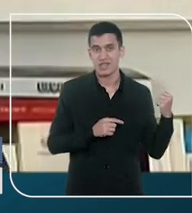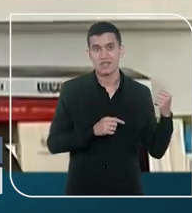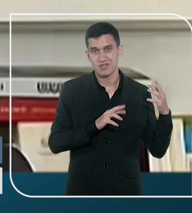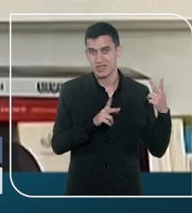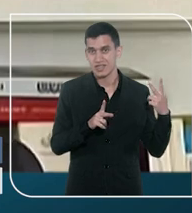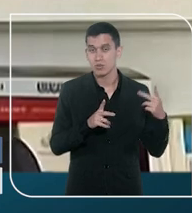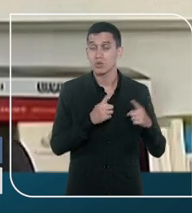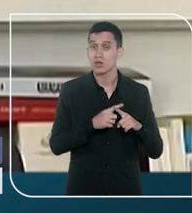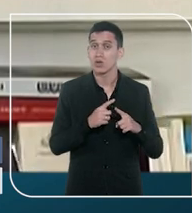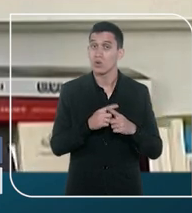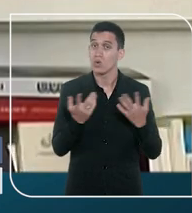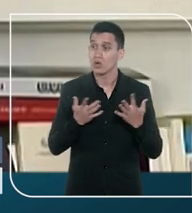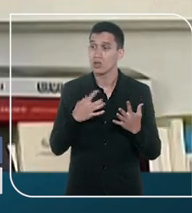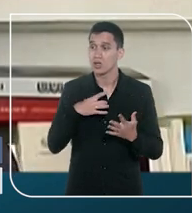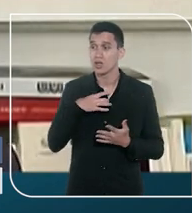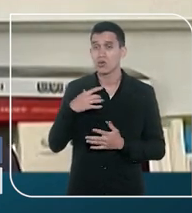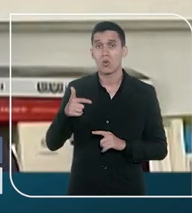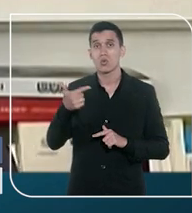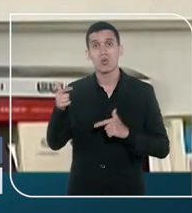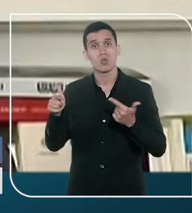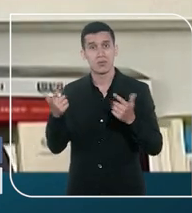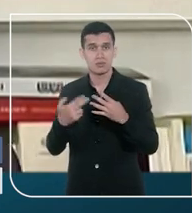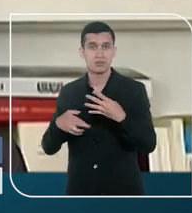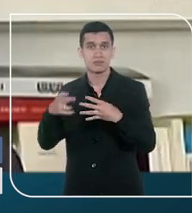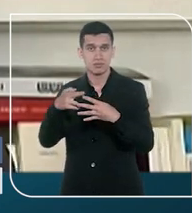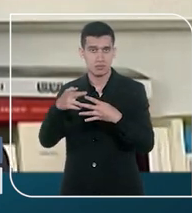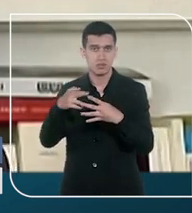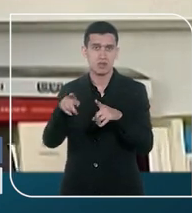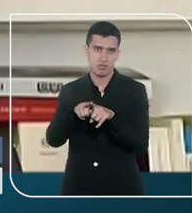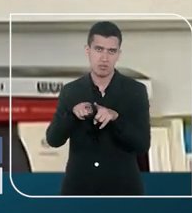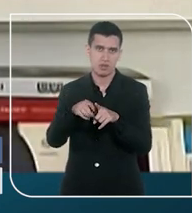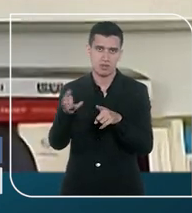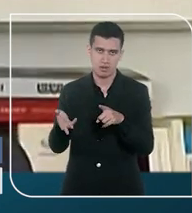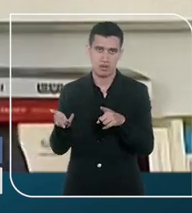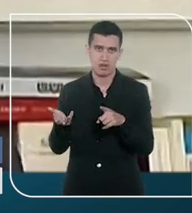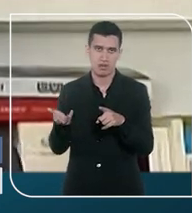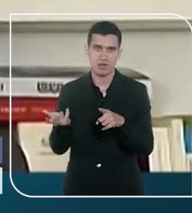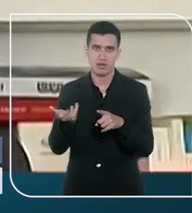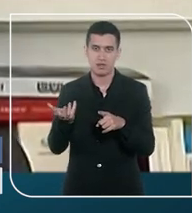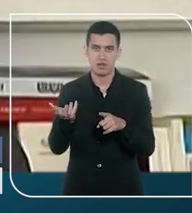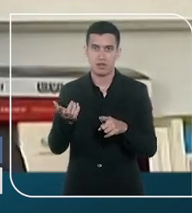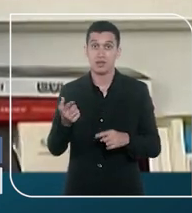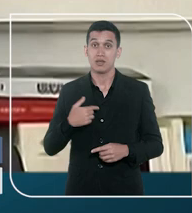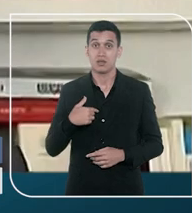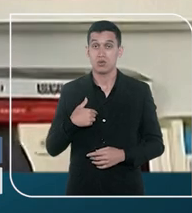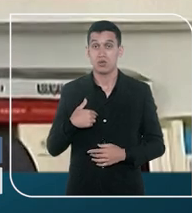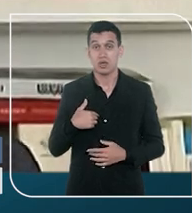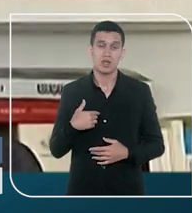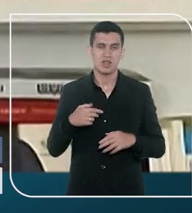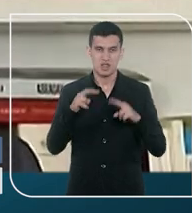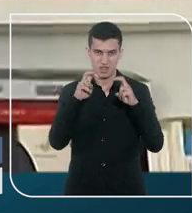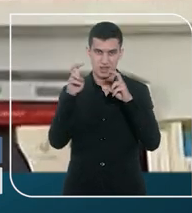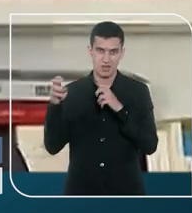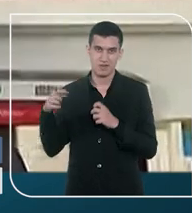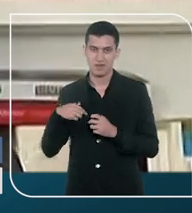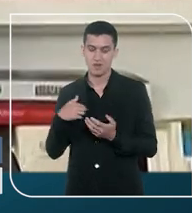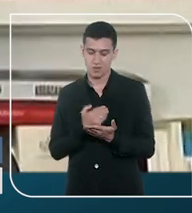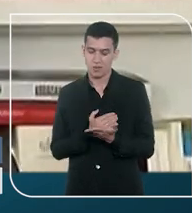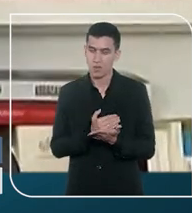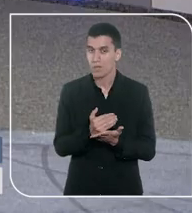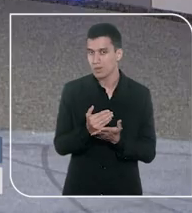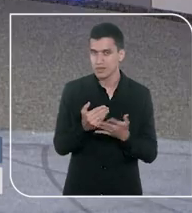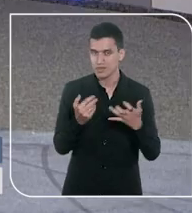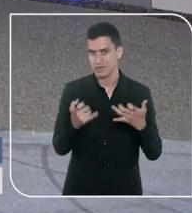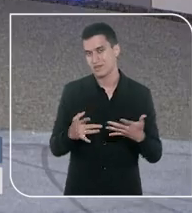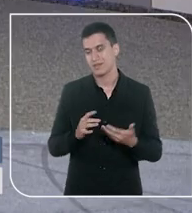outras figuras que buscam isso também. Tá bom? Então, basicamente, seriam essas as minhas considerações iniciais,